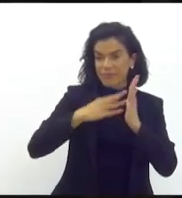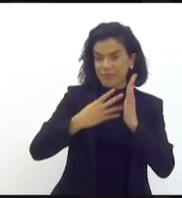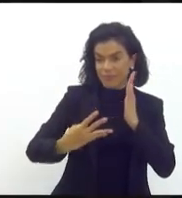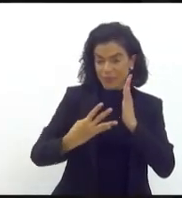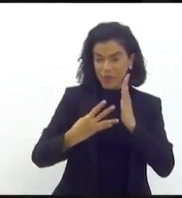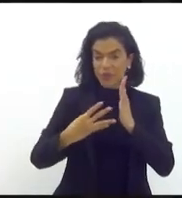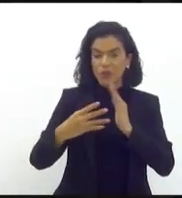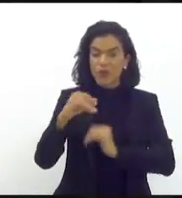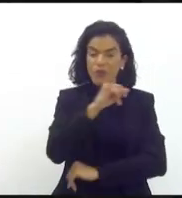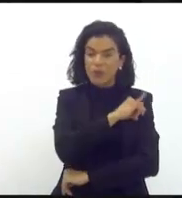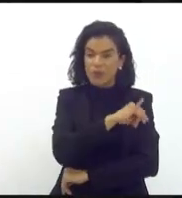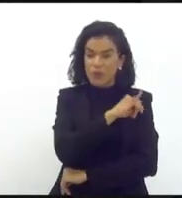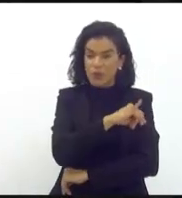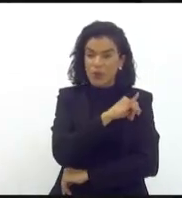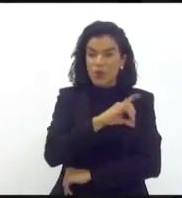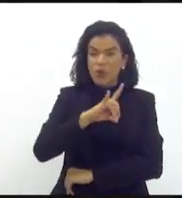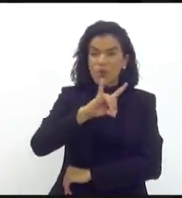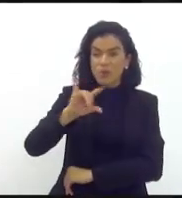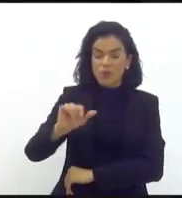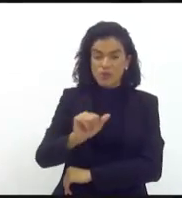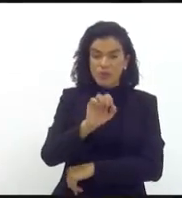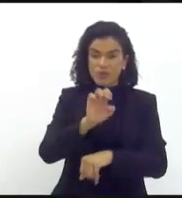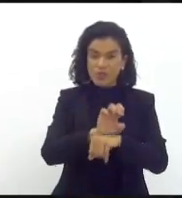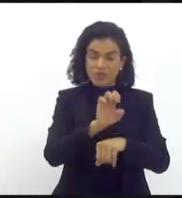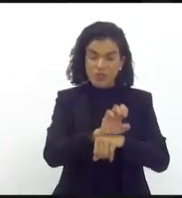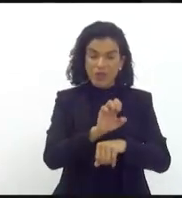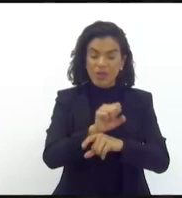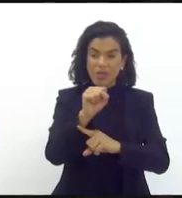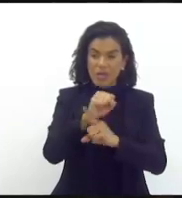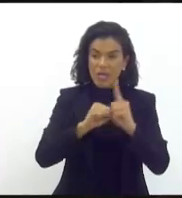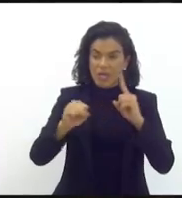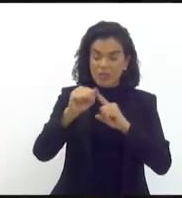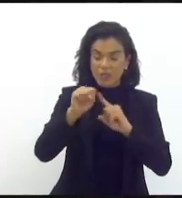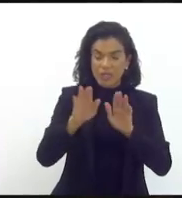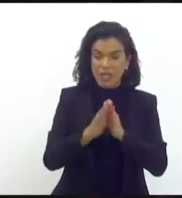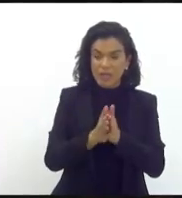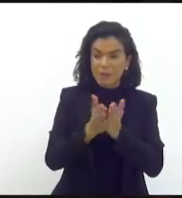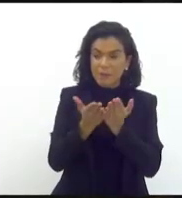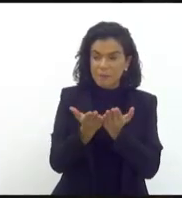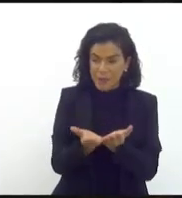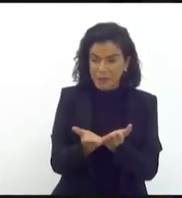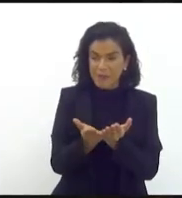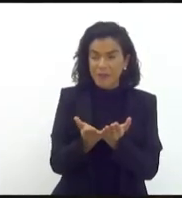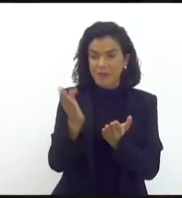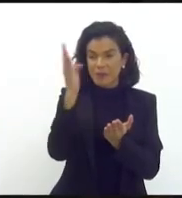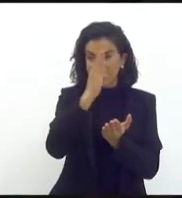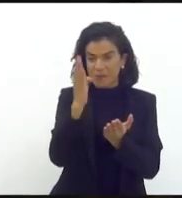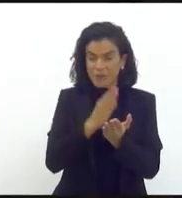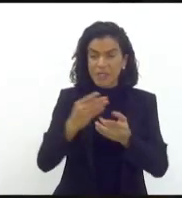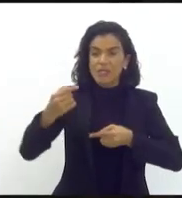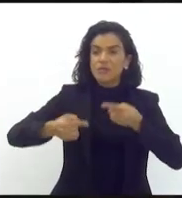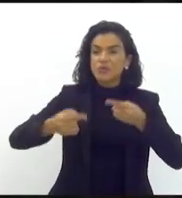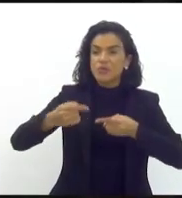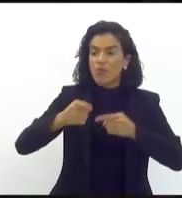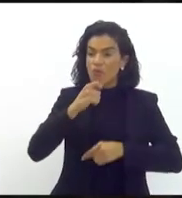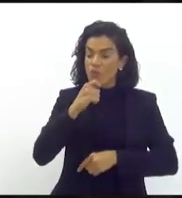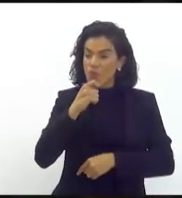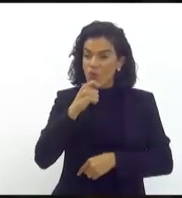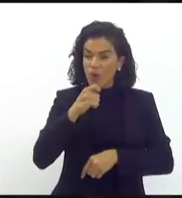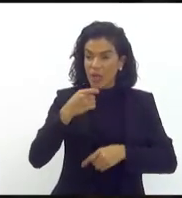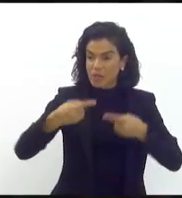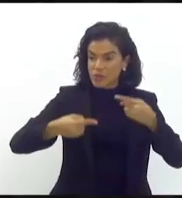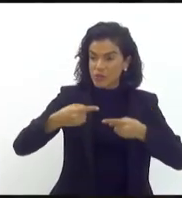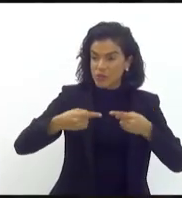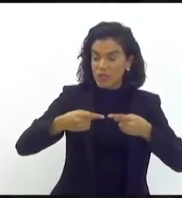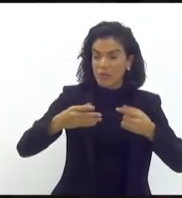do Estado do Rio de Janeiro o dia Estadual da sociedade bíblica do Brasil em discussão não havendo